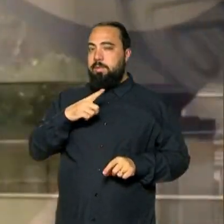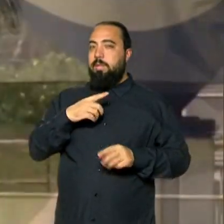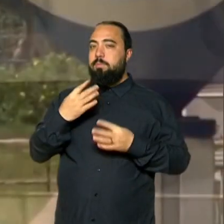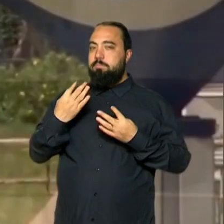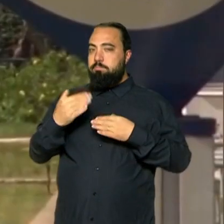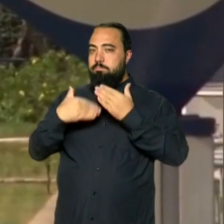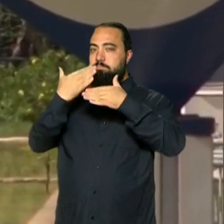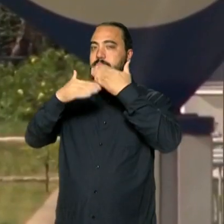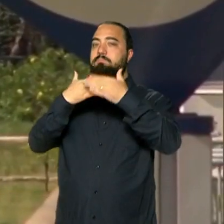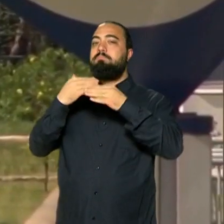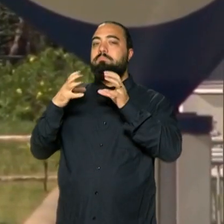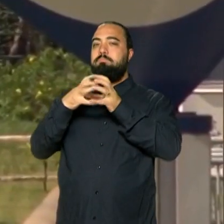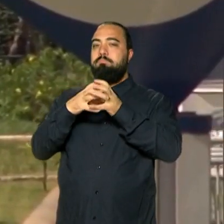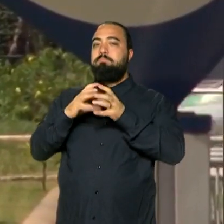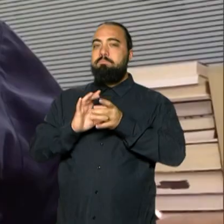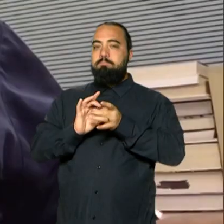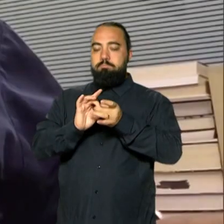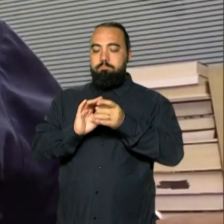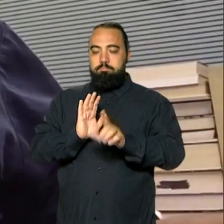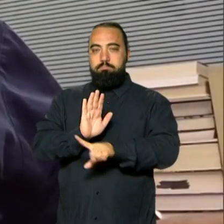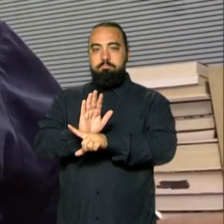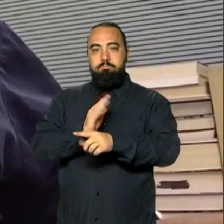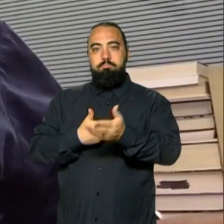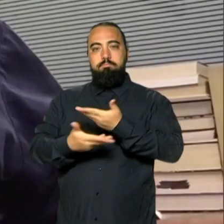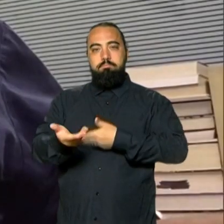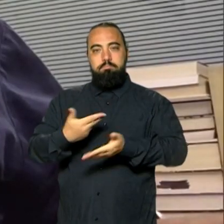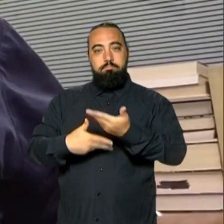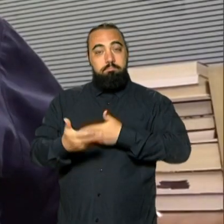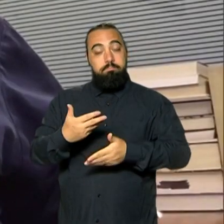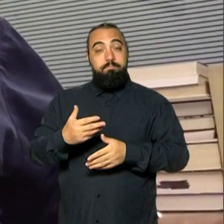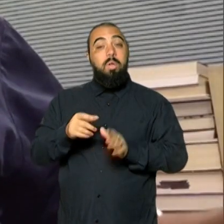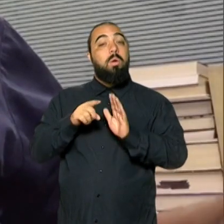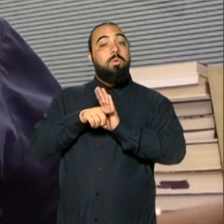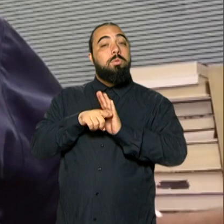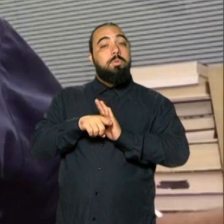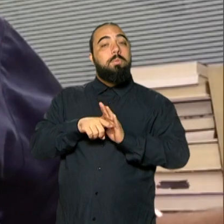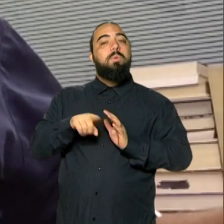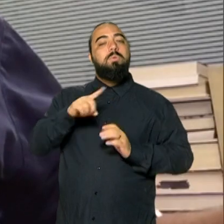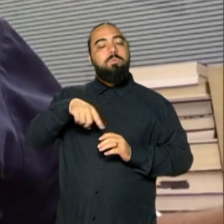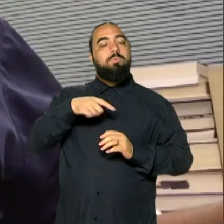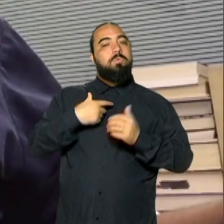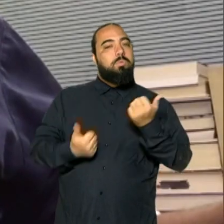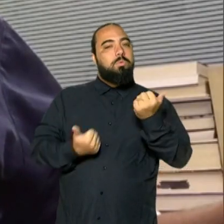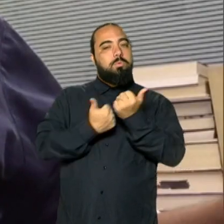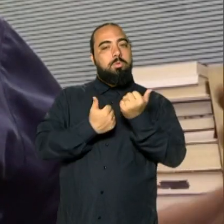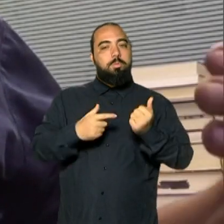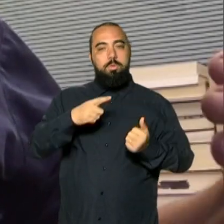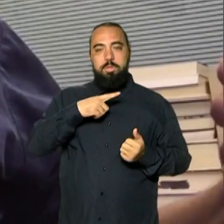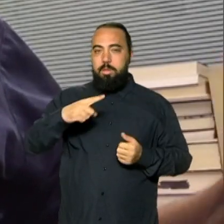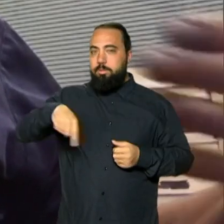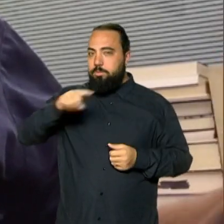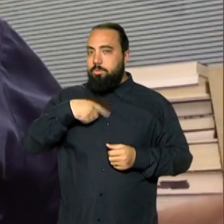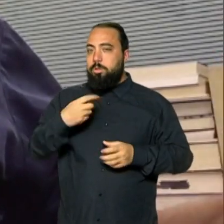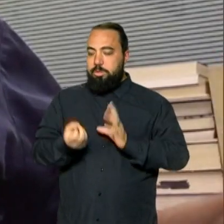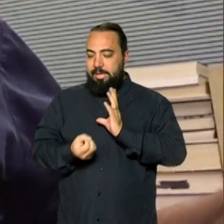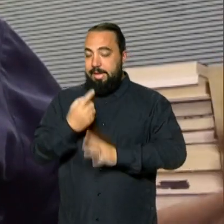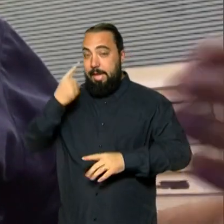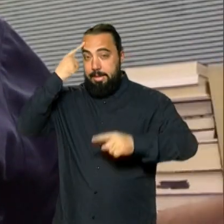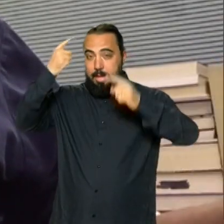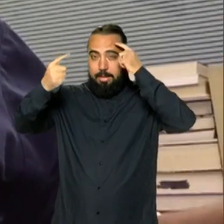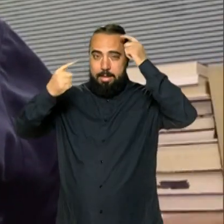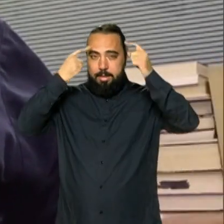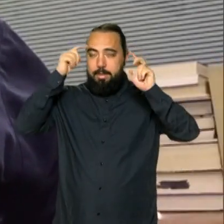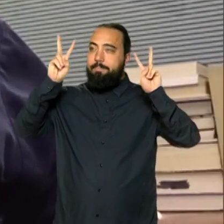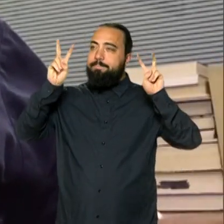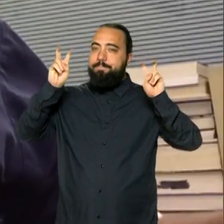o CNPq. Experimento como esse que nós descrevemos tem contribuído para a gente gerar ideias sobre